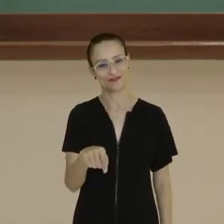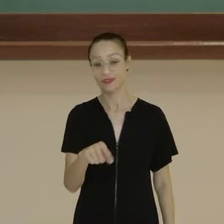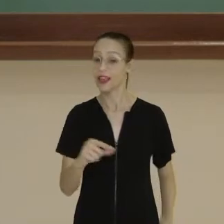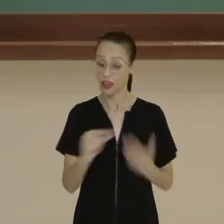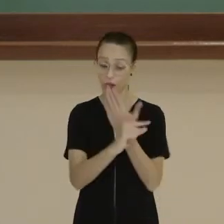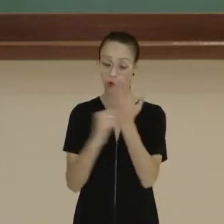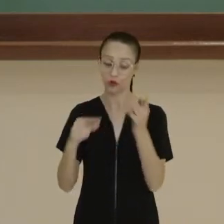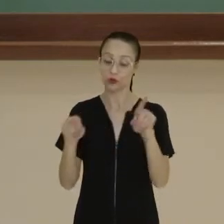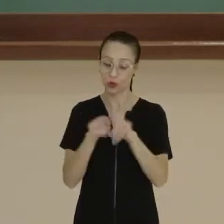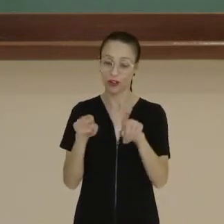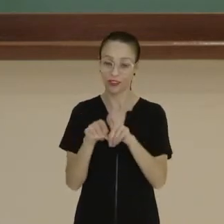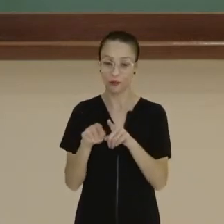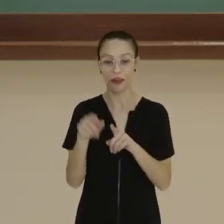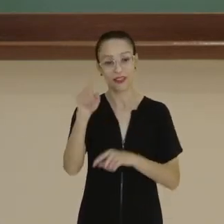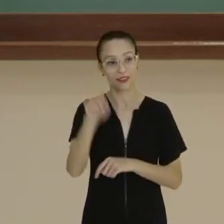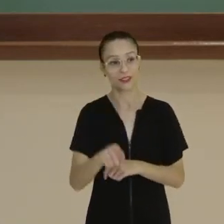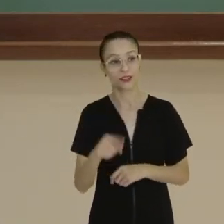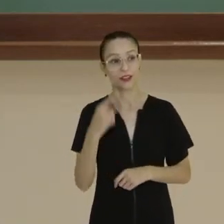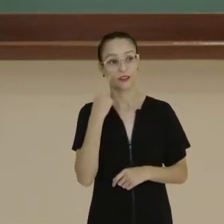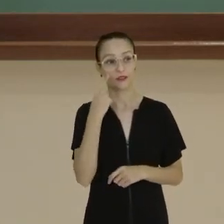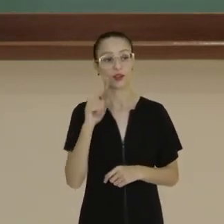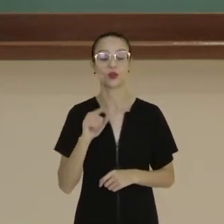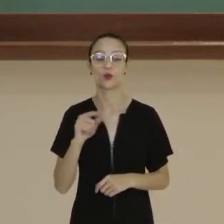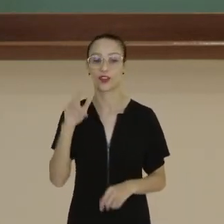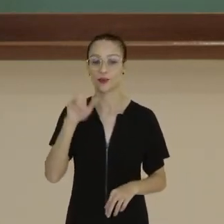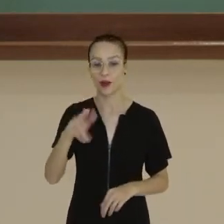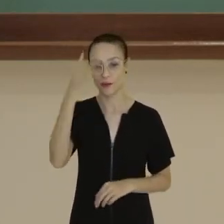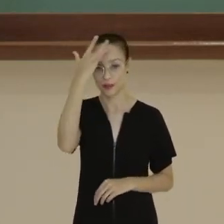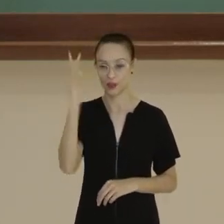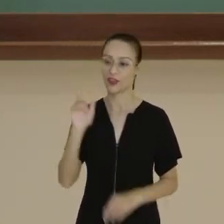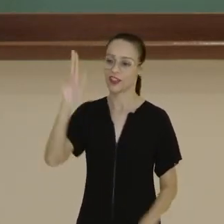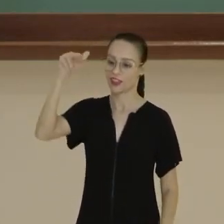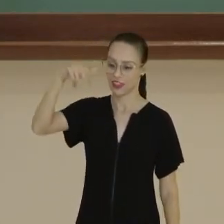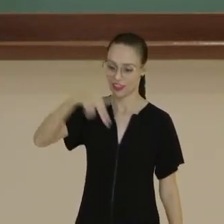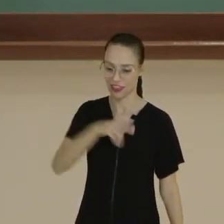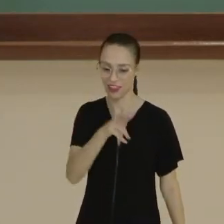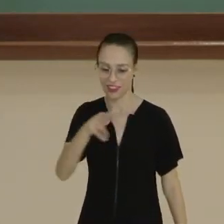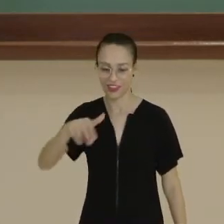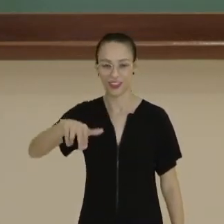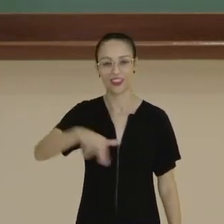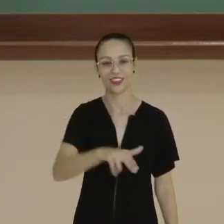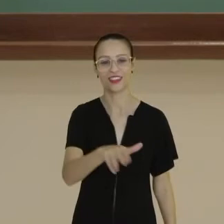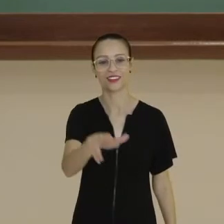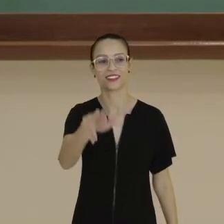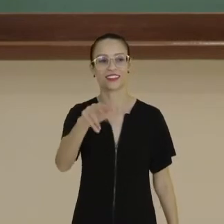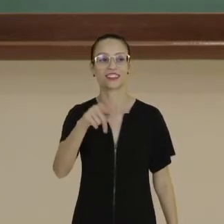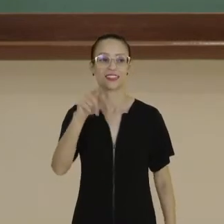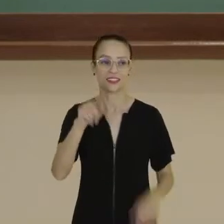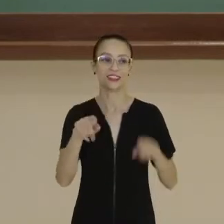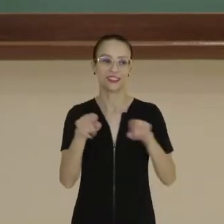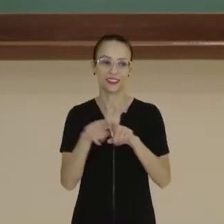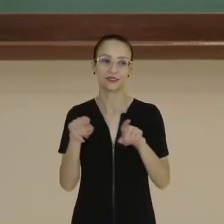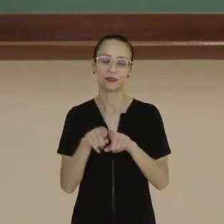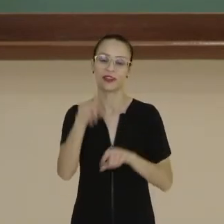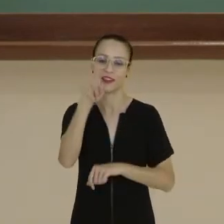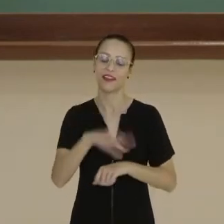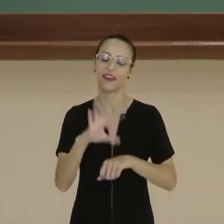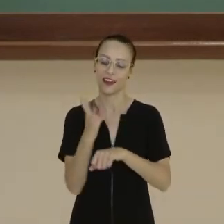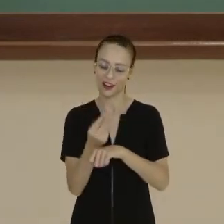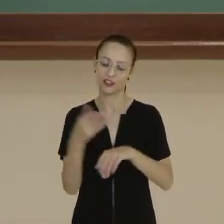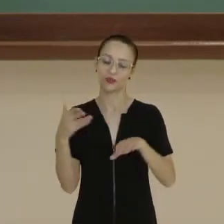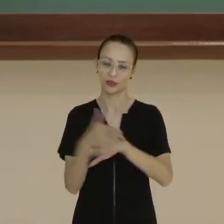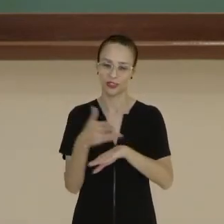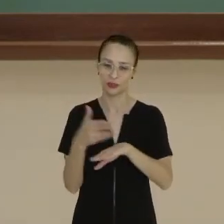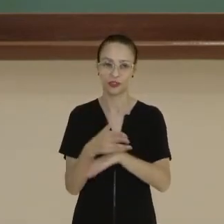da obra. Como a gente viu no Valério System, né, que a pessoa escorrega, e essa sensação de escorregar ali no tobogã é a arte